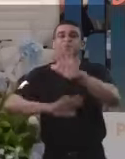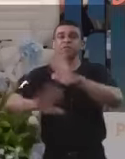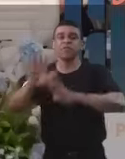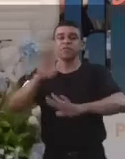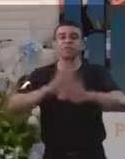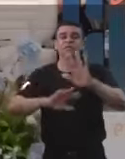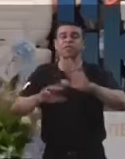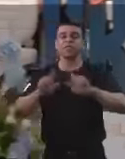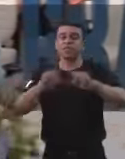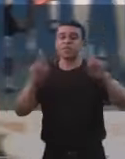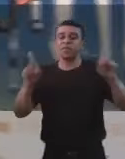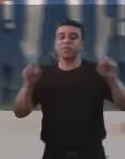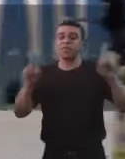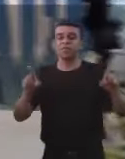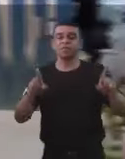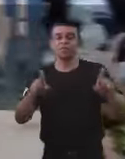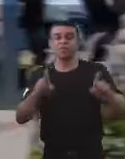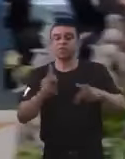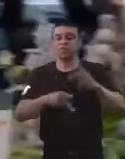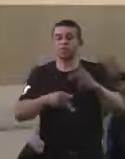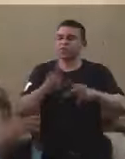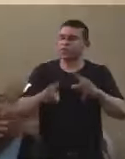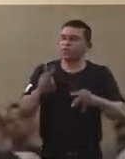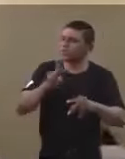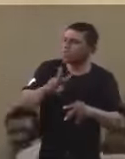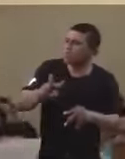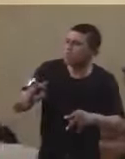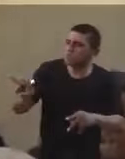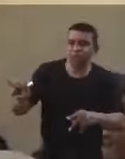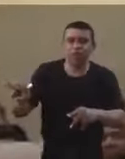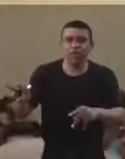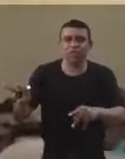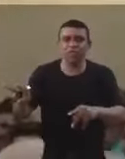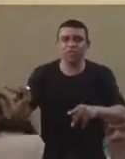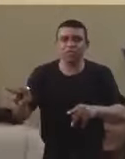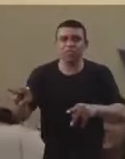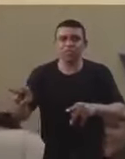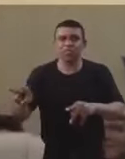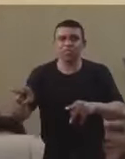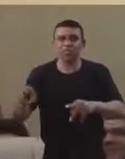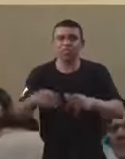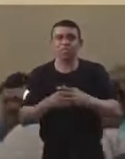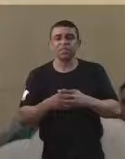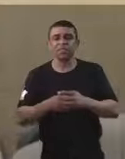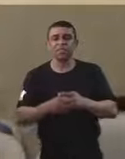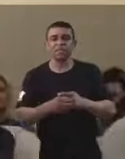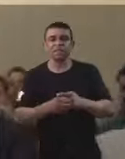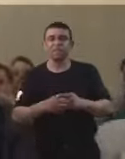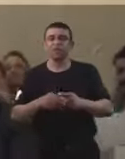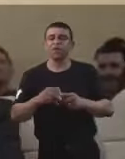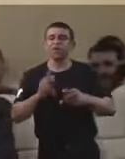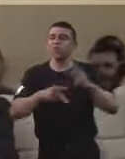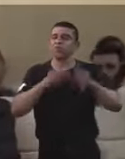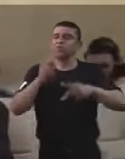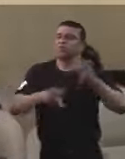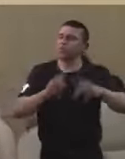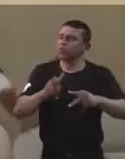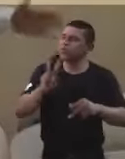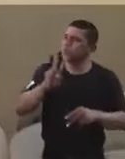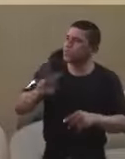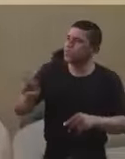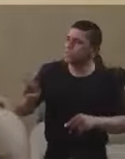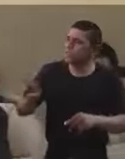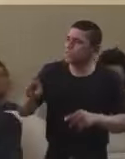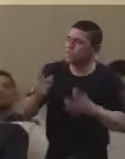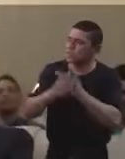pai de pet, é a sua graça. Olharam para Jesus e disseram, vaza daqui, porque você destruiu os bichinhos. Mas